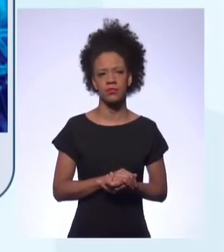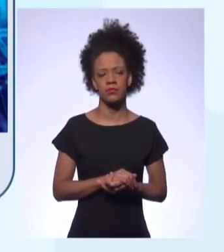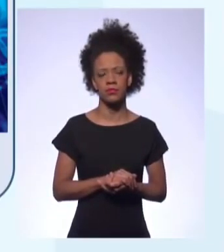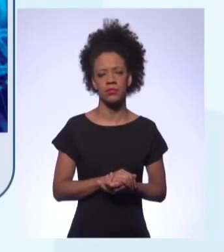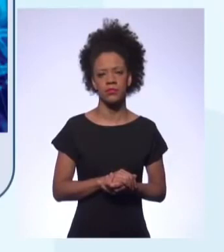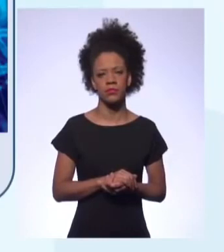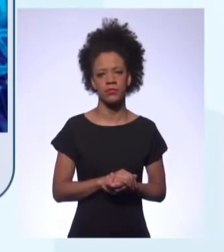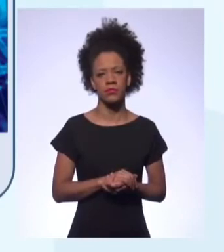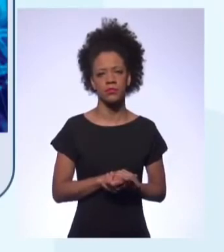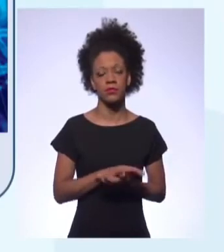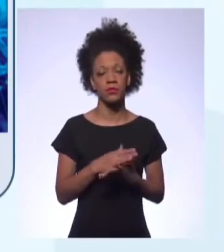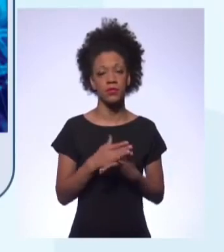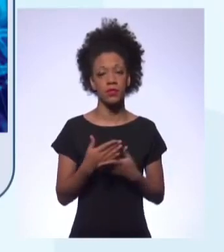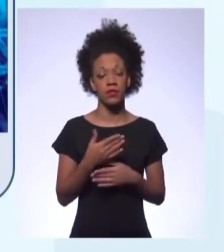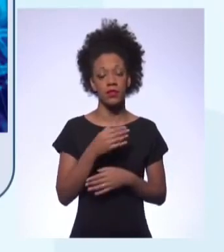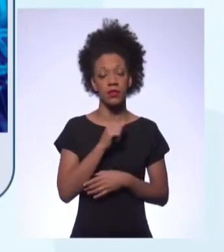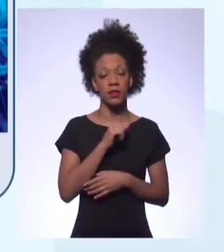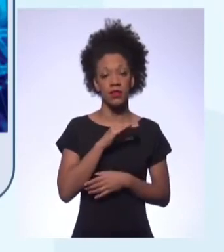acid, ácido